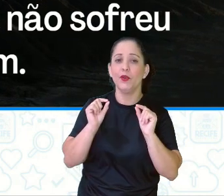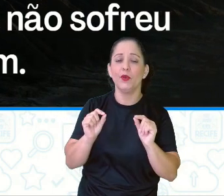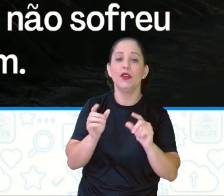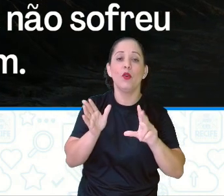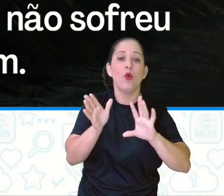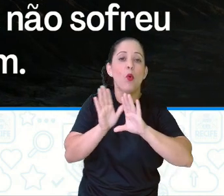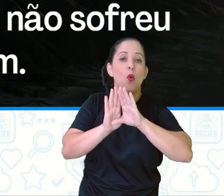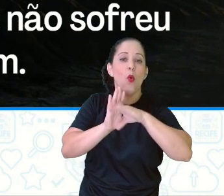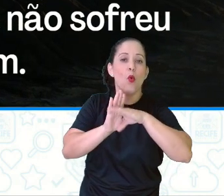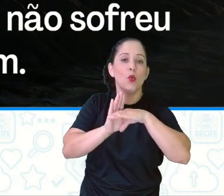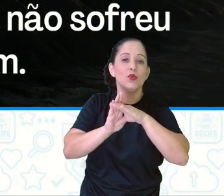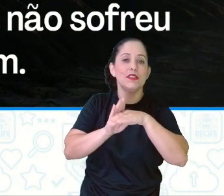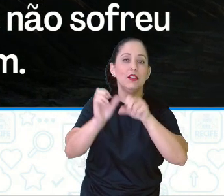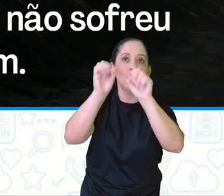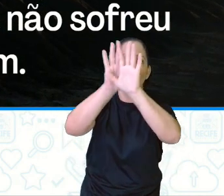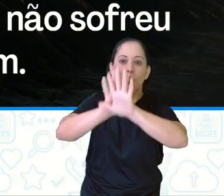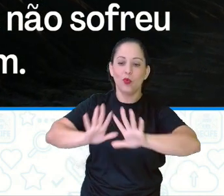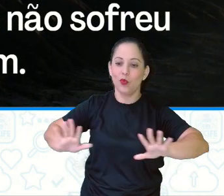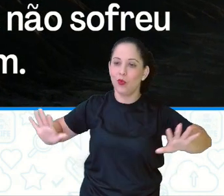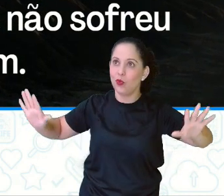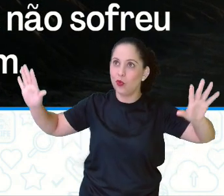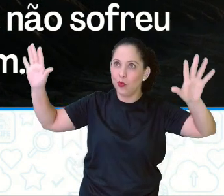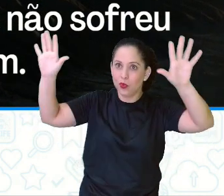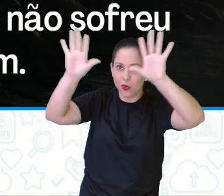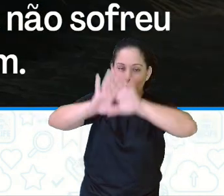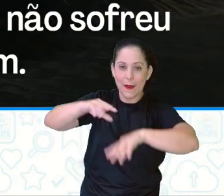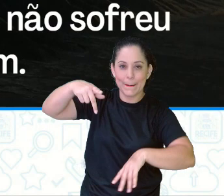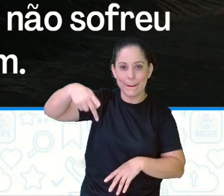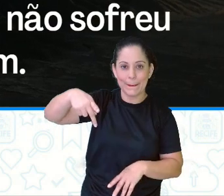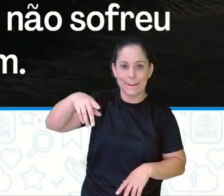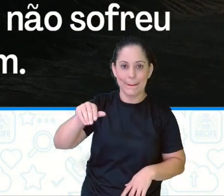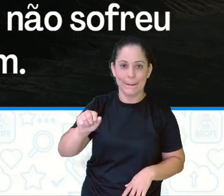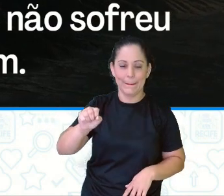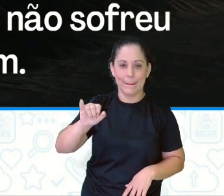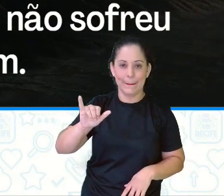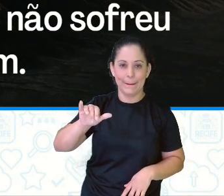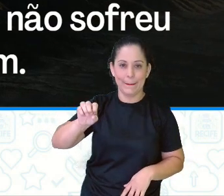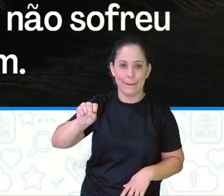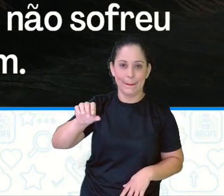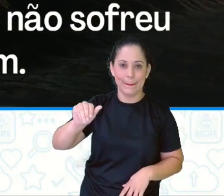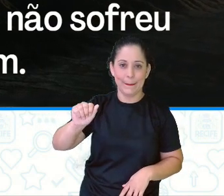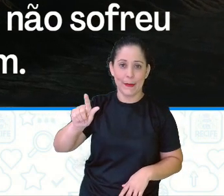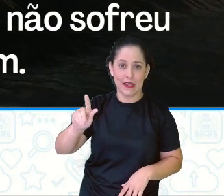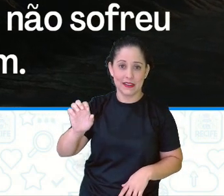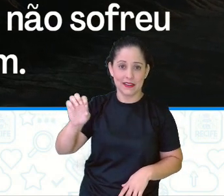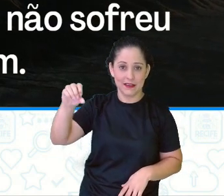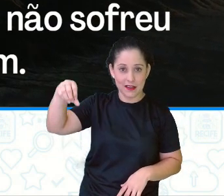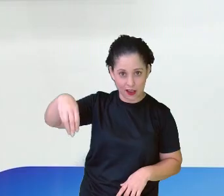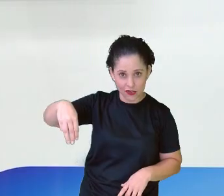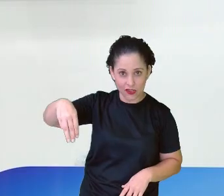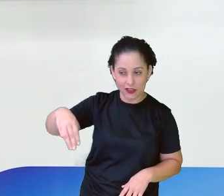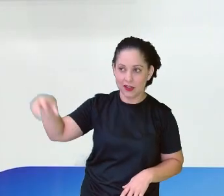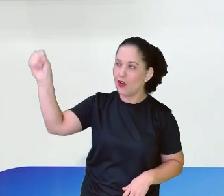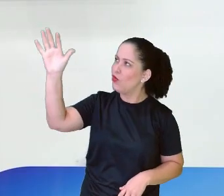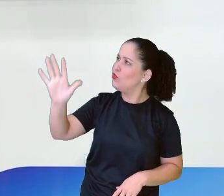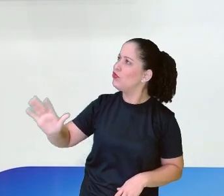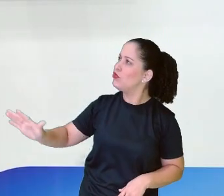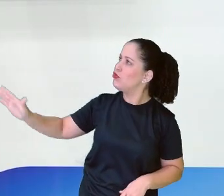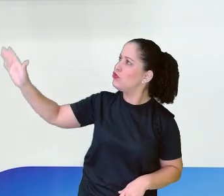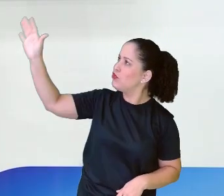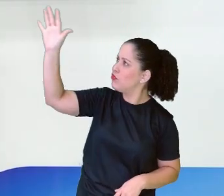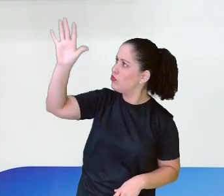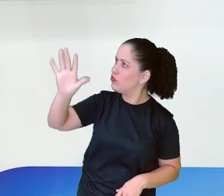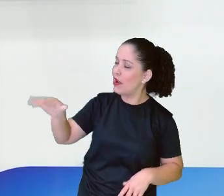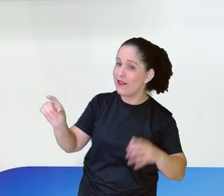de paisagem que a gente vai falar muito aqui. A paisagem natural é esse local aqui, ó, como eu estou mostrando para vocês, que não